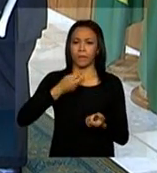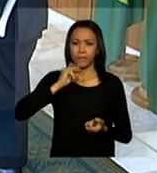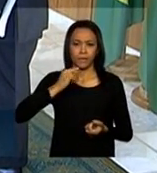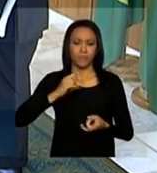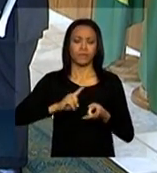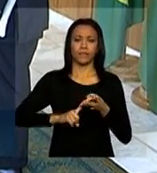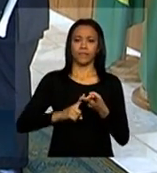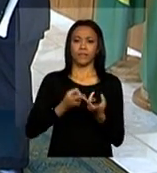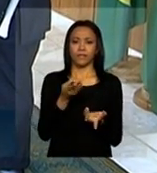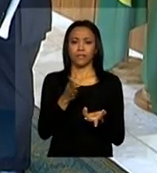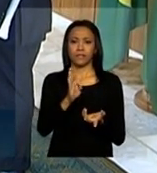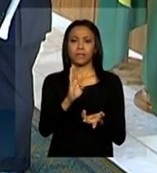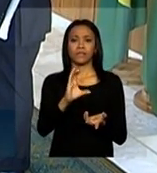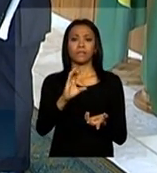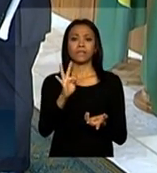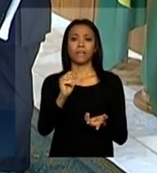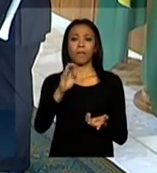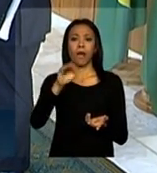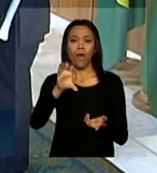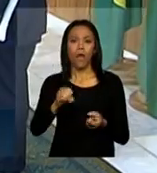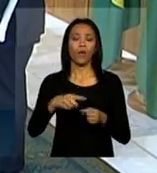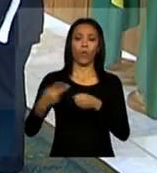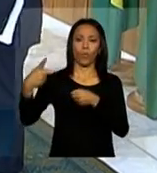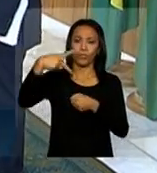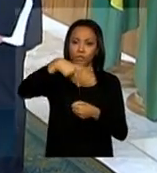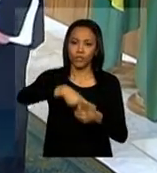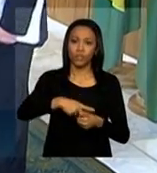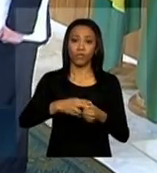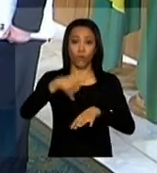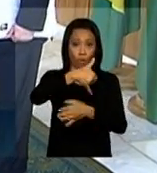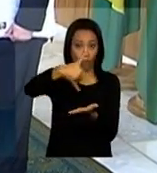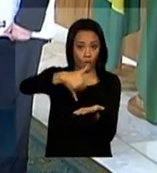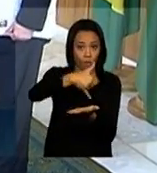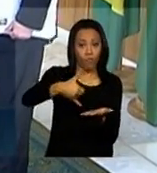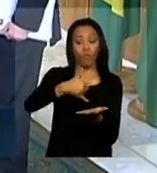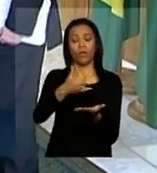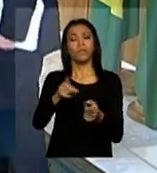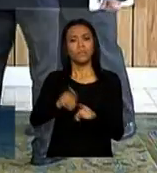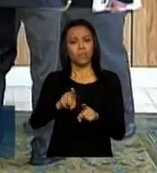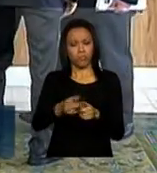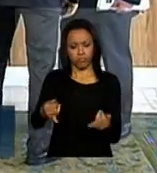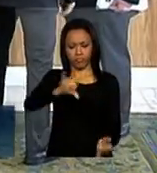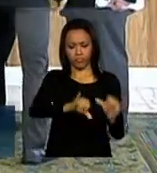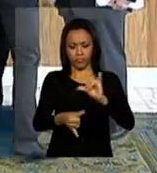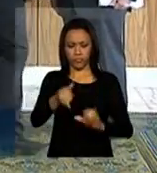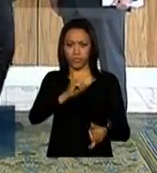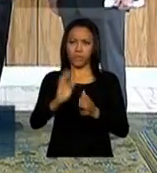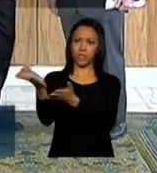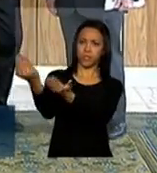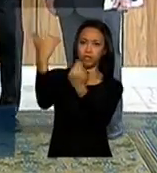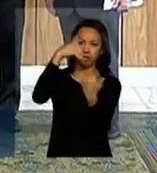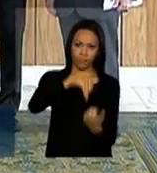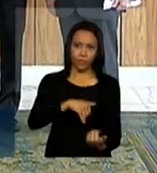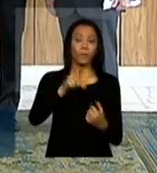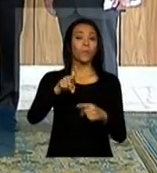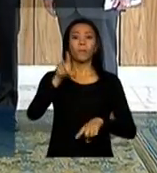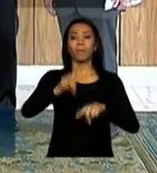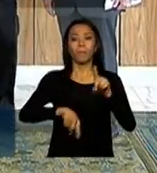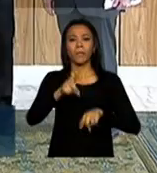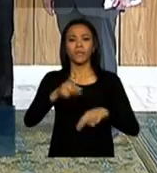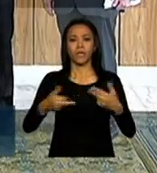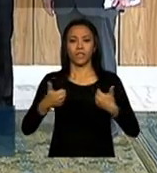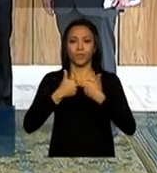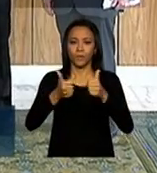tabaco, combustíveis, óleo vegetal, produtos químicos e importa da República Tcheca equipamentos de